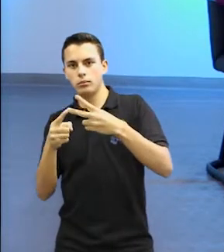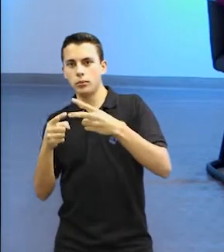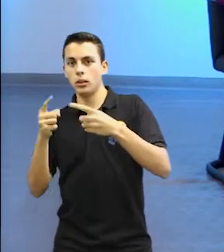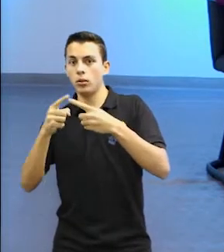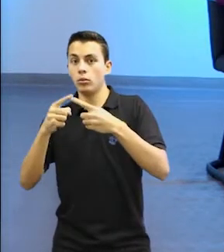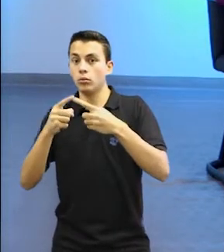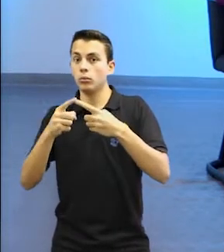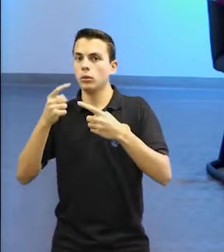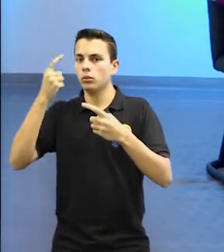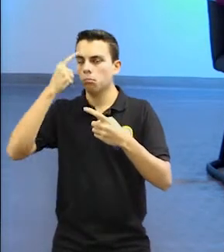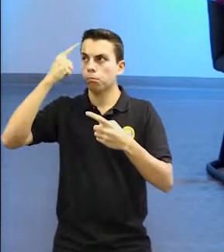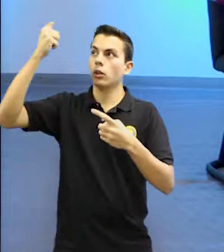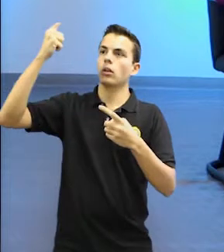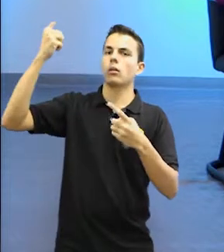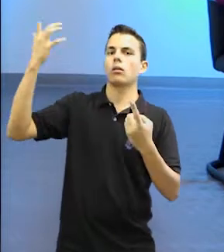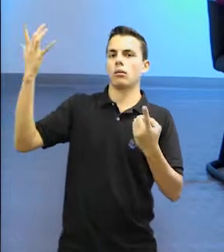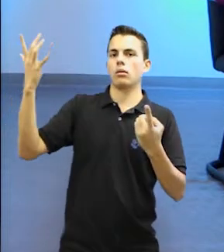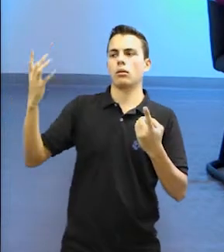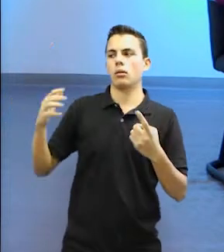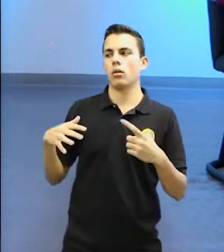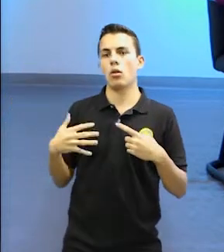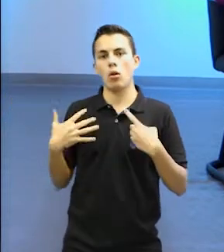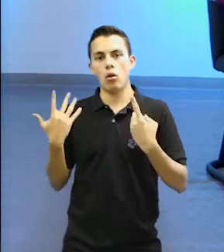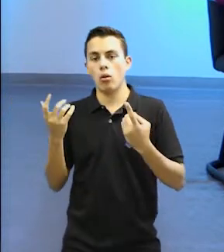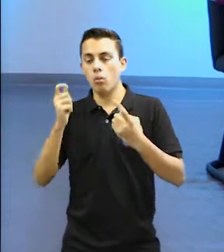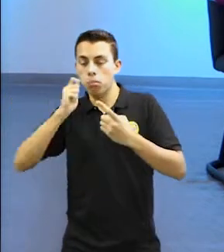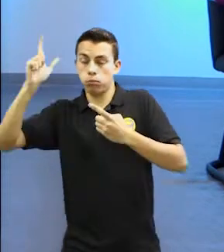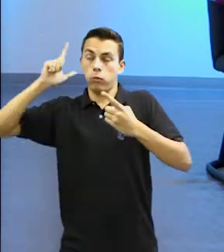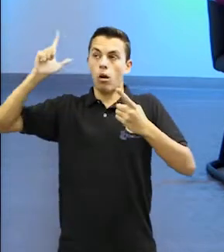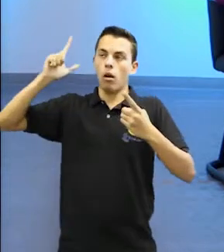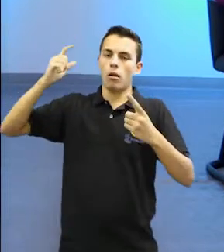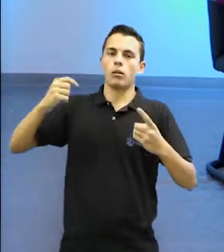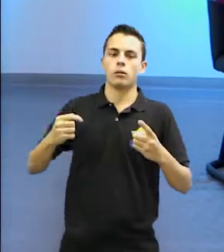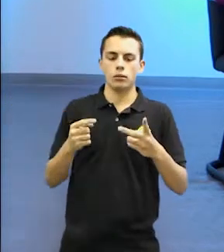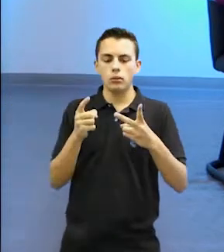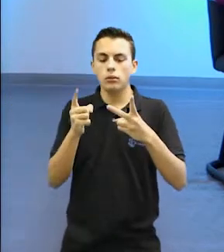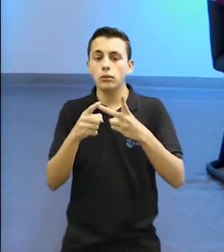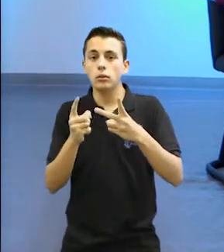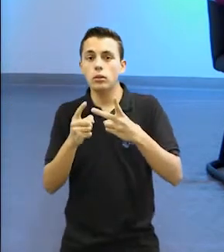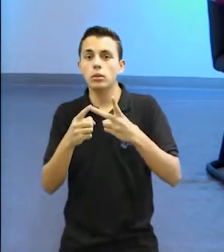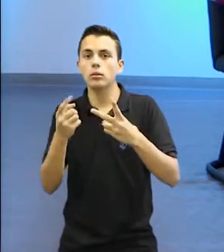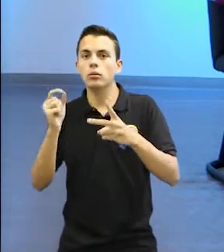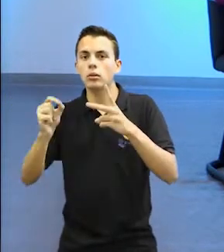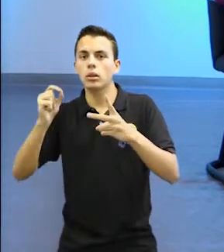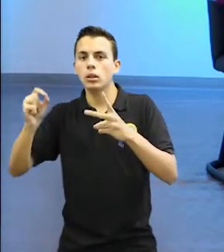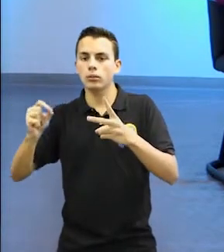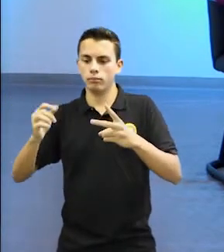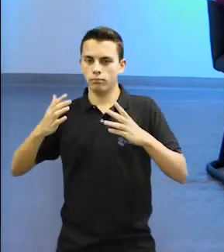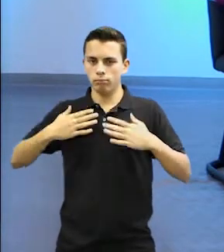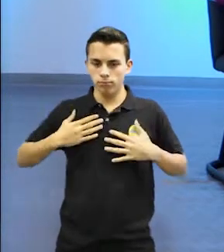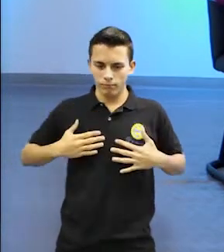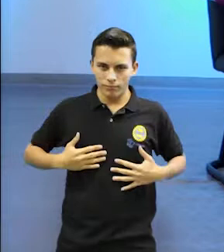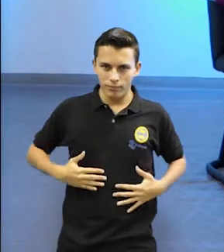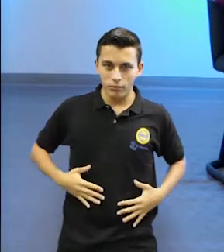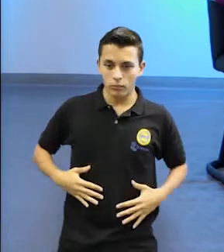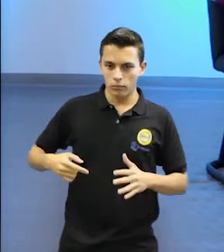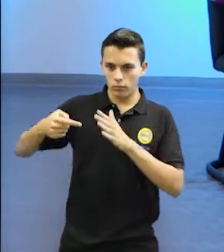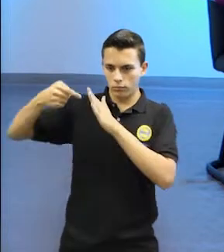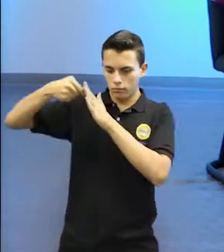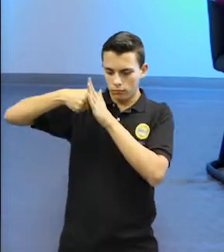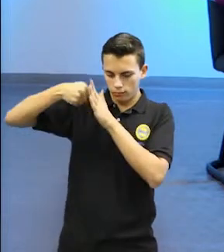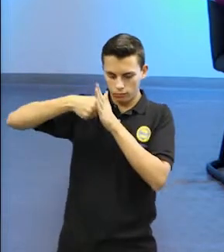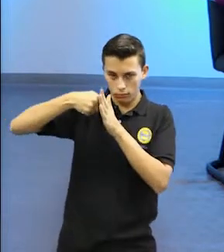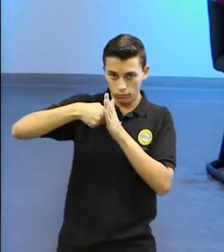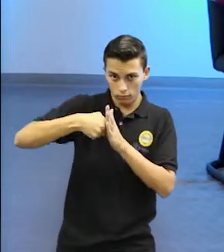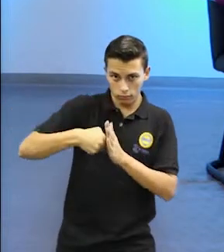Tá. Se toca, né? Acorda, né? E o Se Tocar é porque vai falar sobre a importância